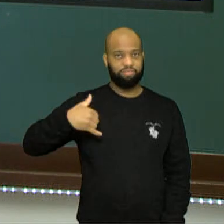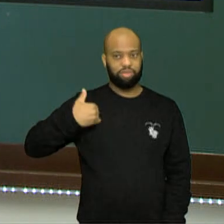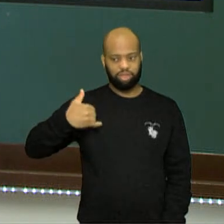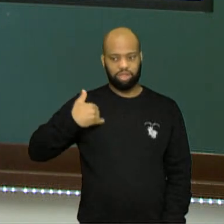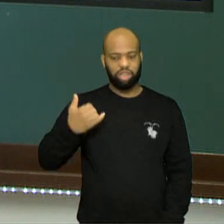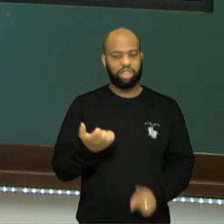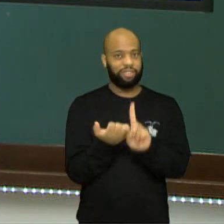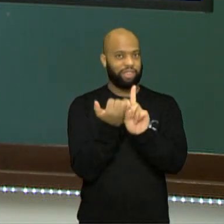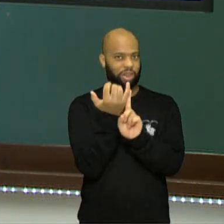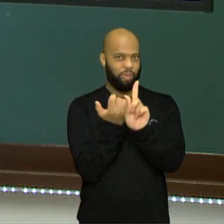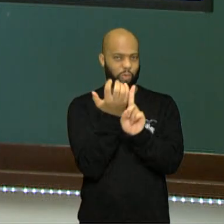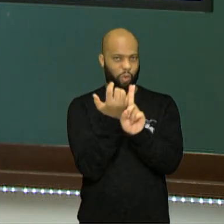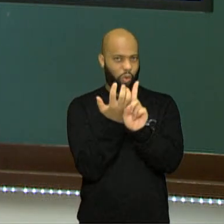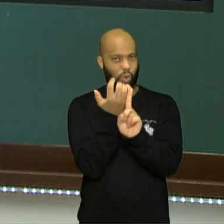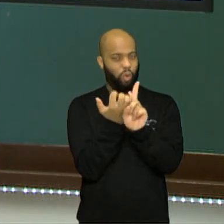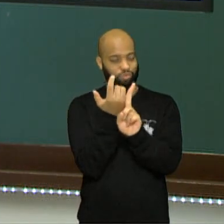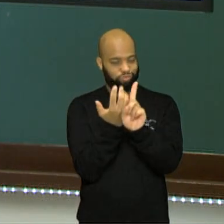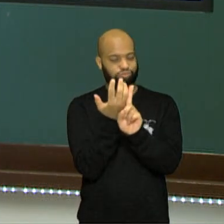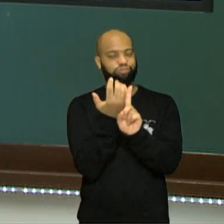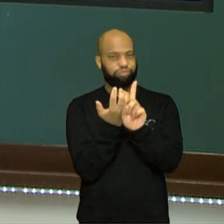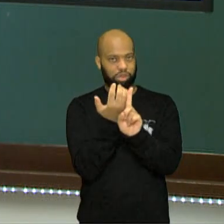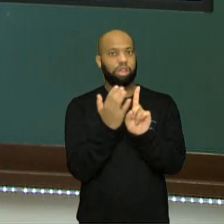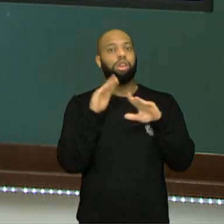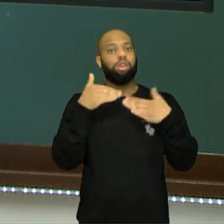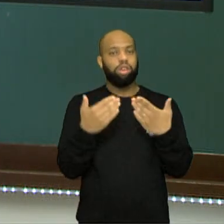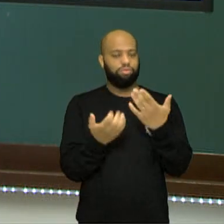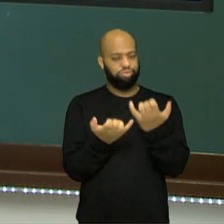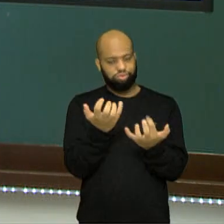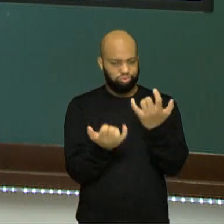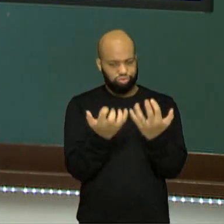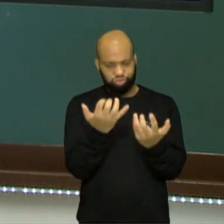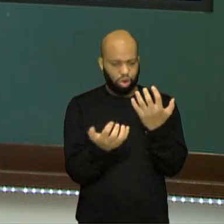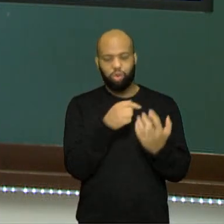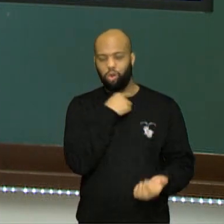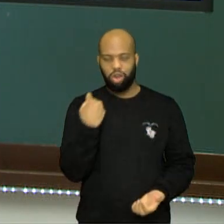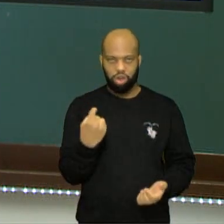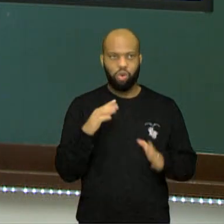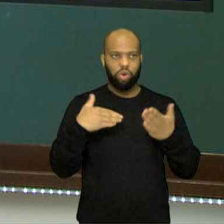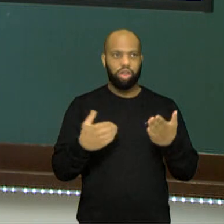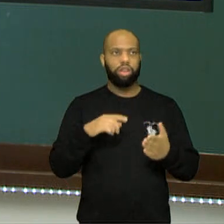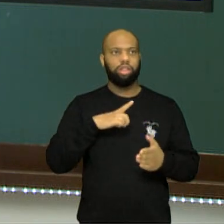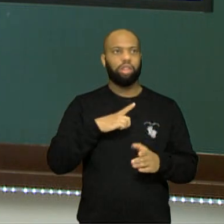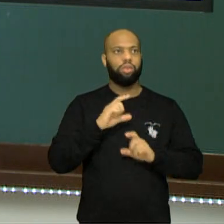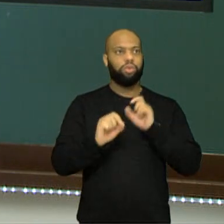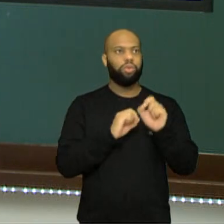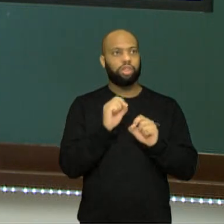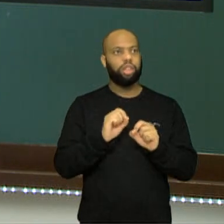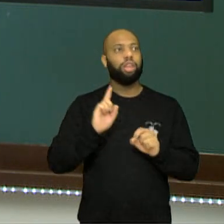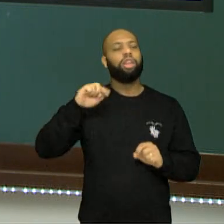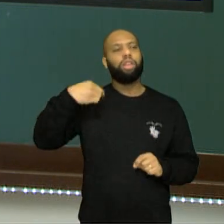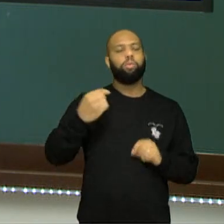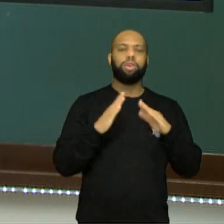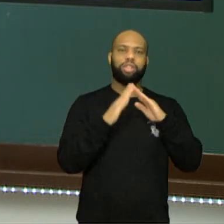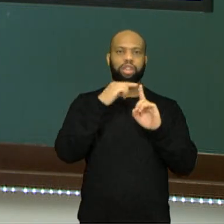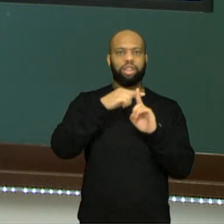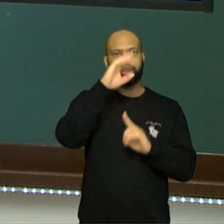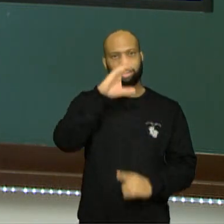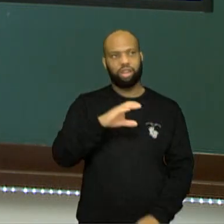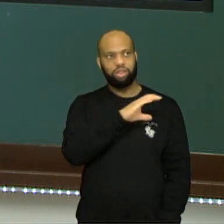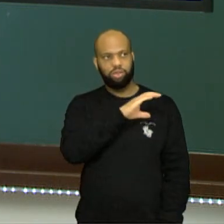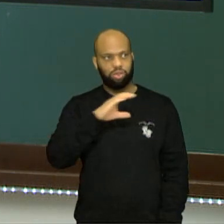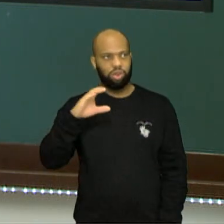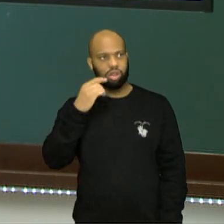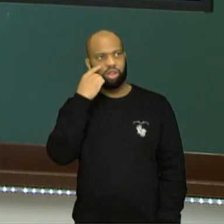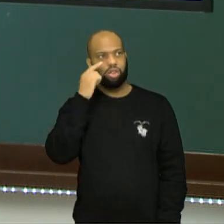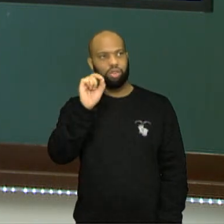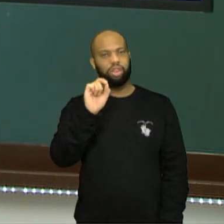idade, pessoal. Posteriormente, a Joana d'Arc ela vai ter o processo novamente revisto pela igreja, vai ser considerado